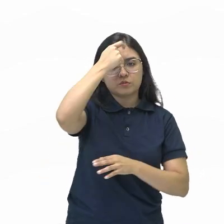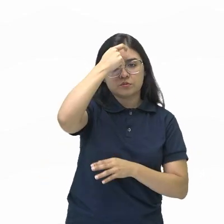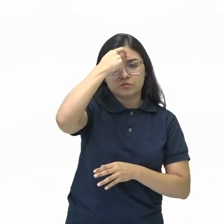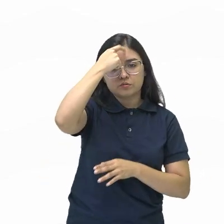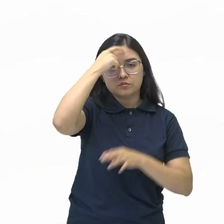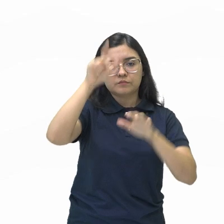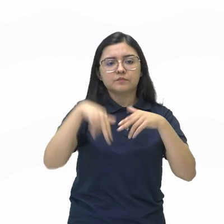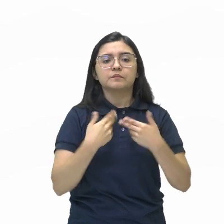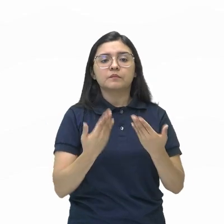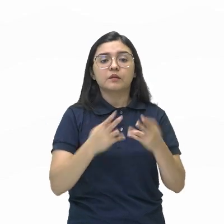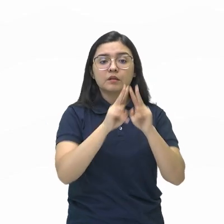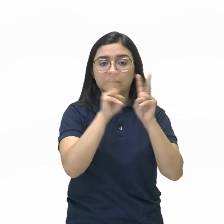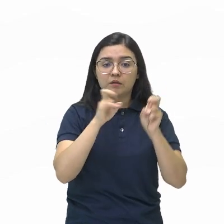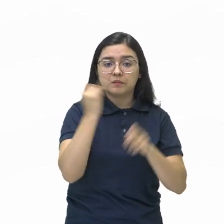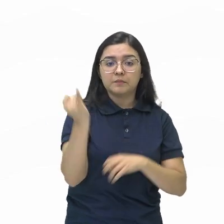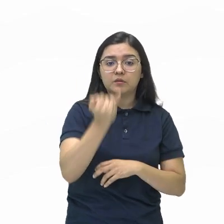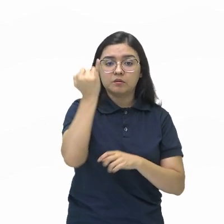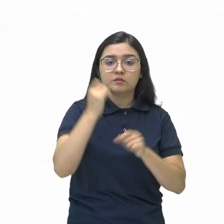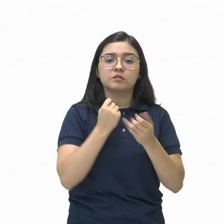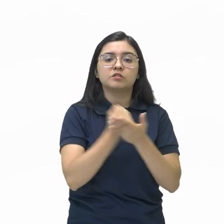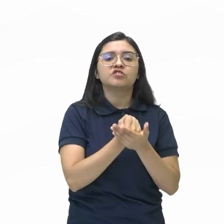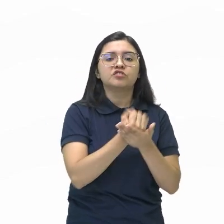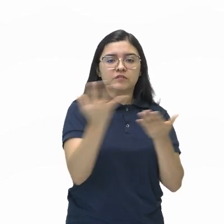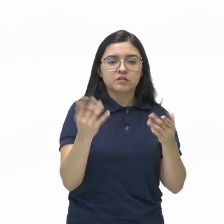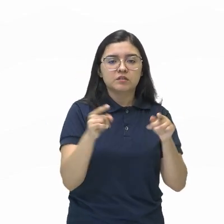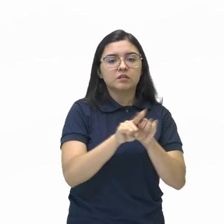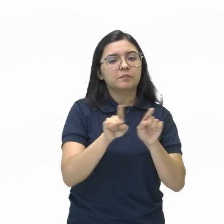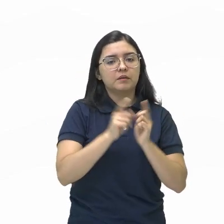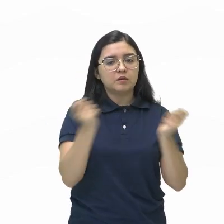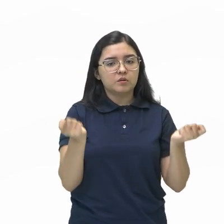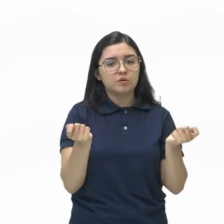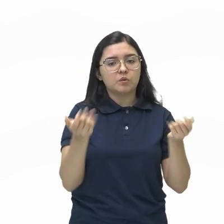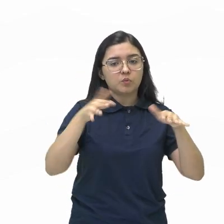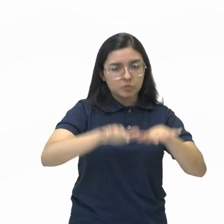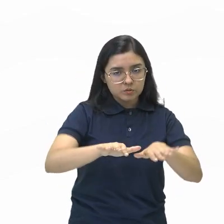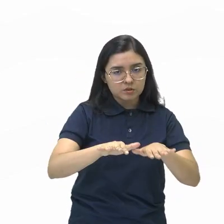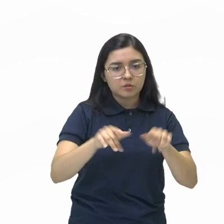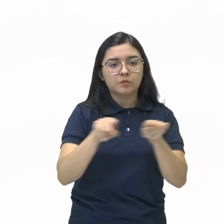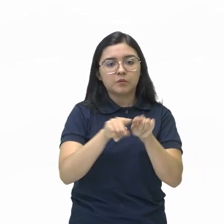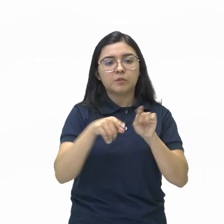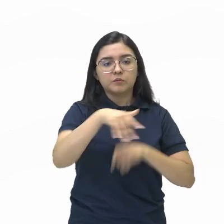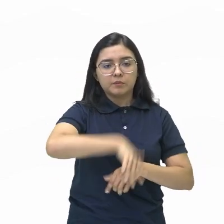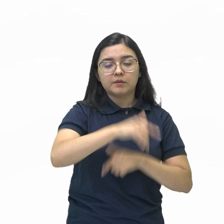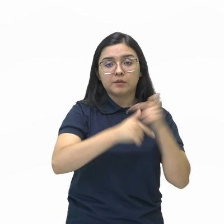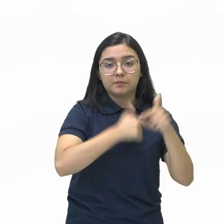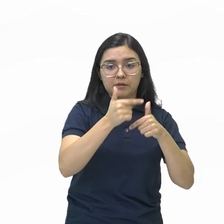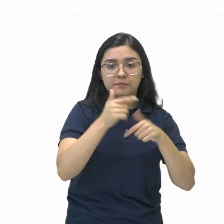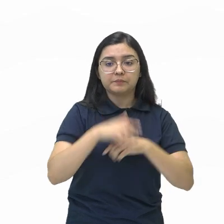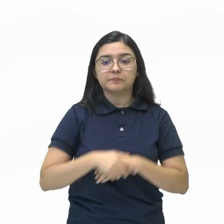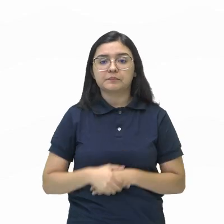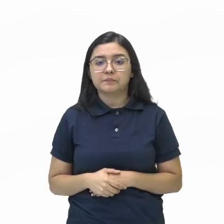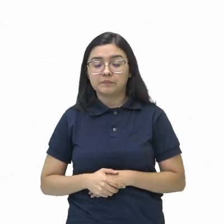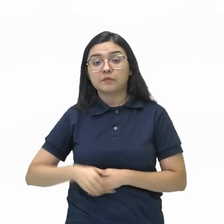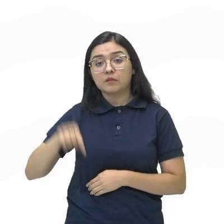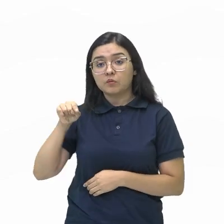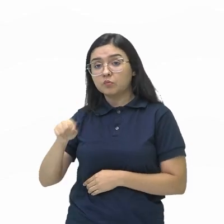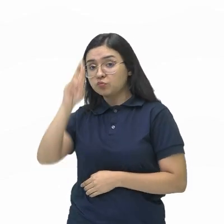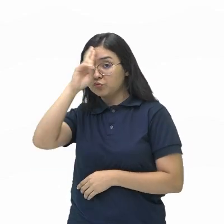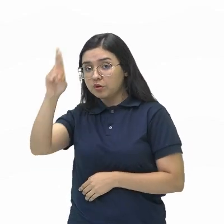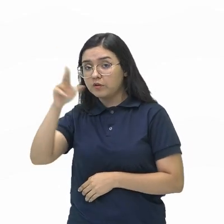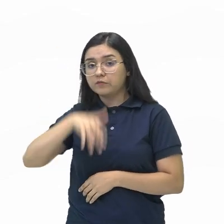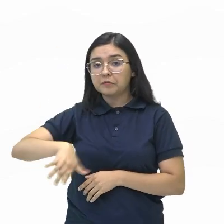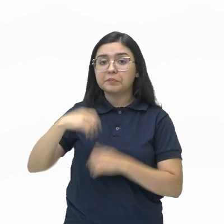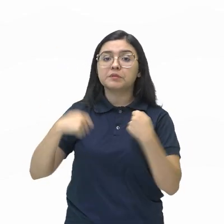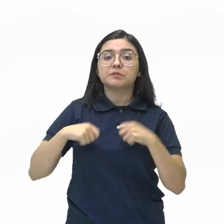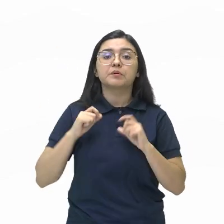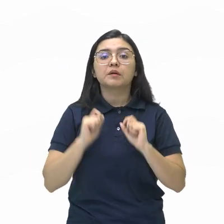conscientização sobre a importância dessa diversidade, desta inclusão no ambiente de trabalho. Enquanto que os empregadores